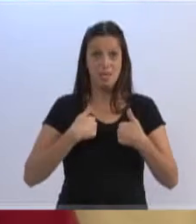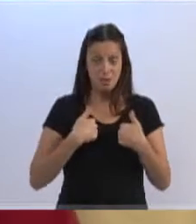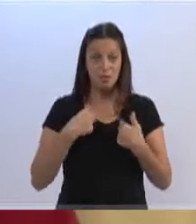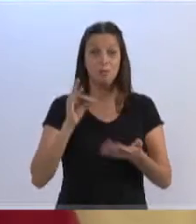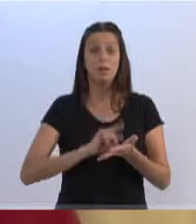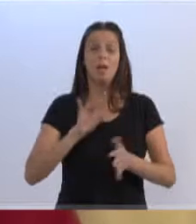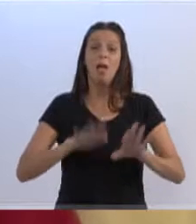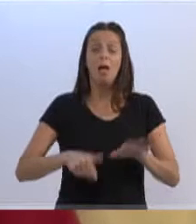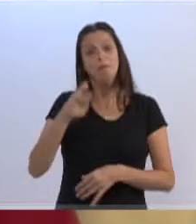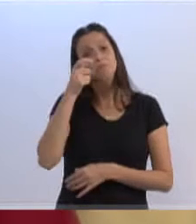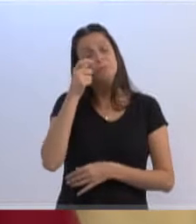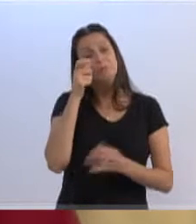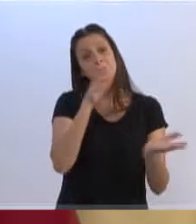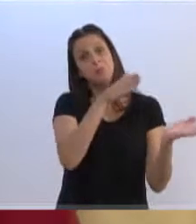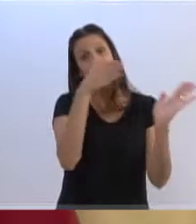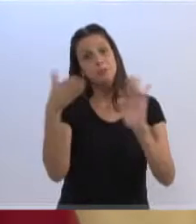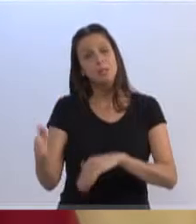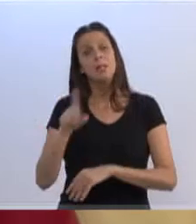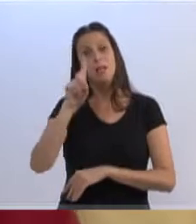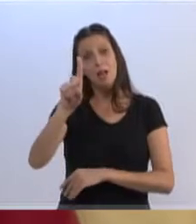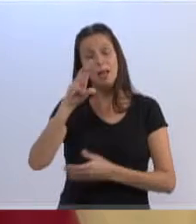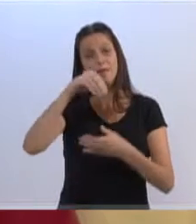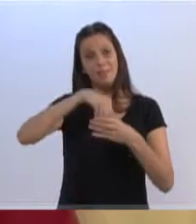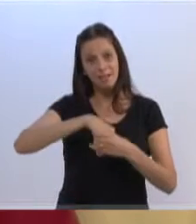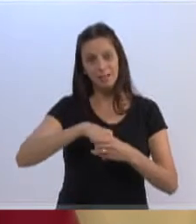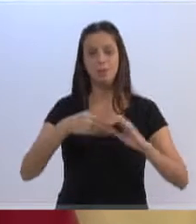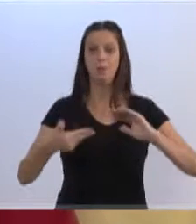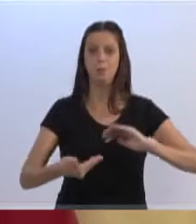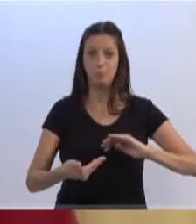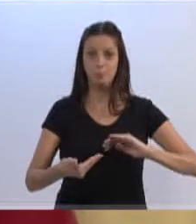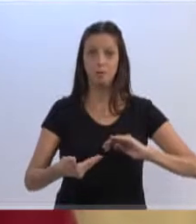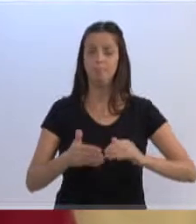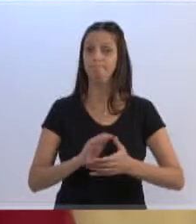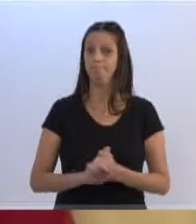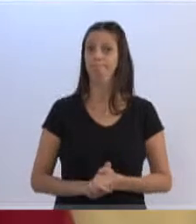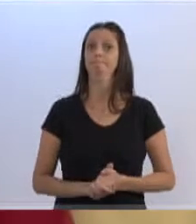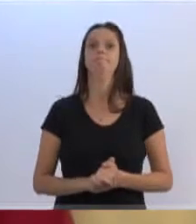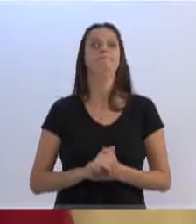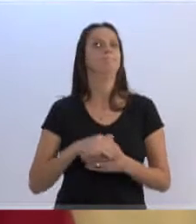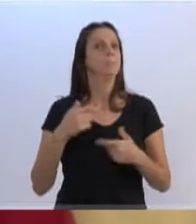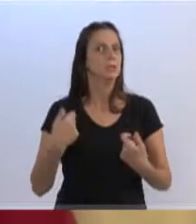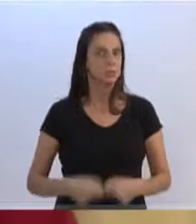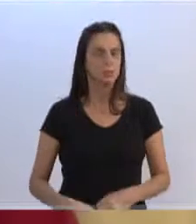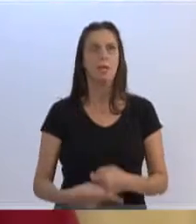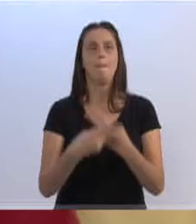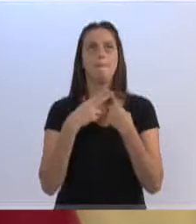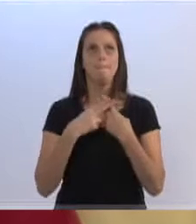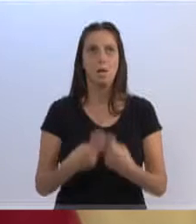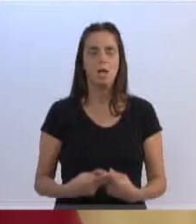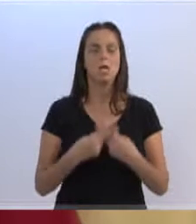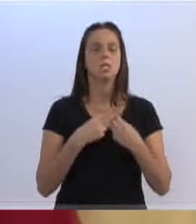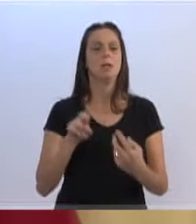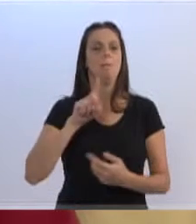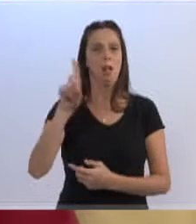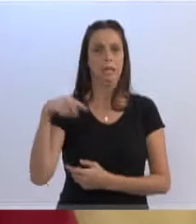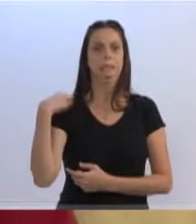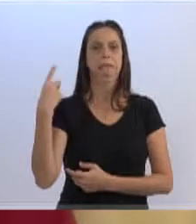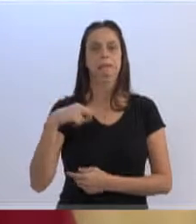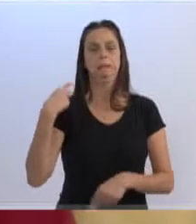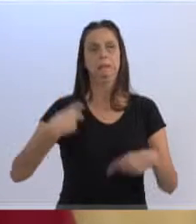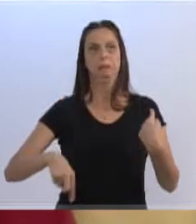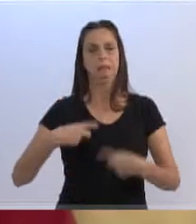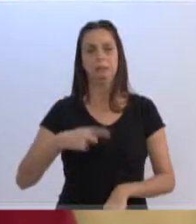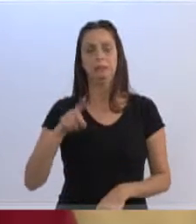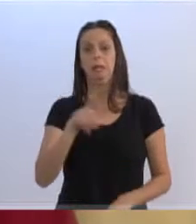vezes assistindo o que está acontecendo lá no Congresso Nacional. Haja paciência para aqueles deputados, haja paciência para